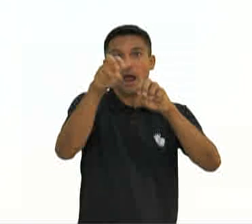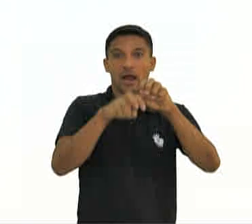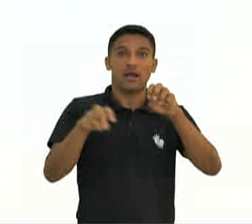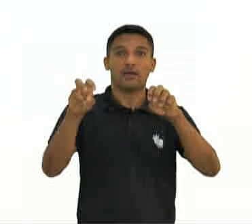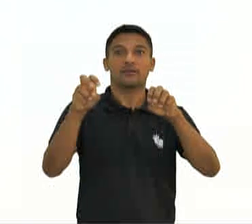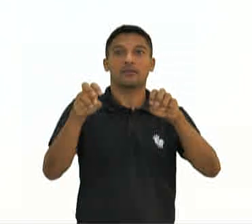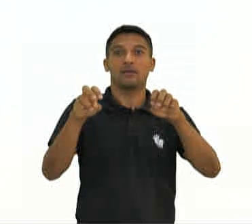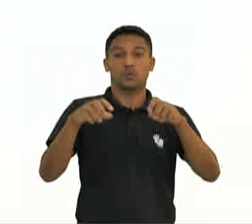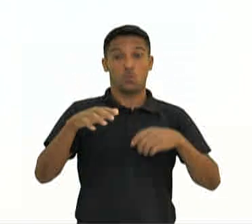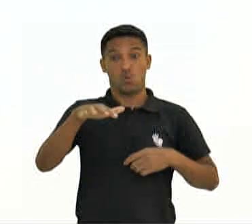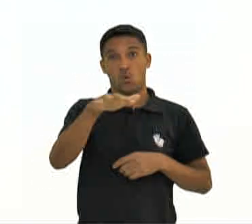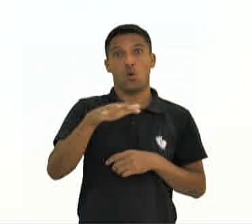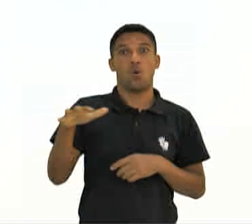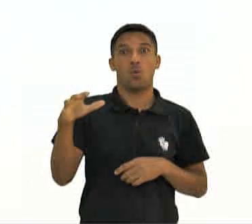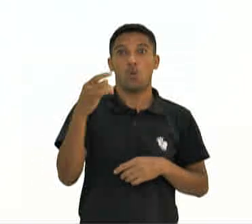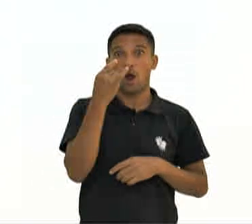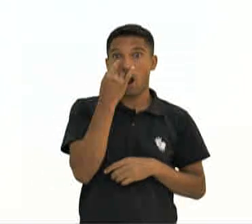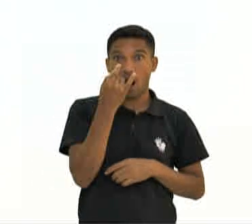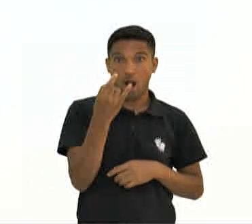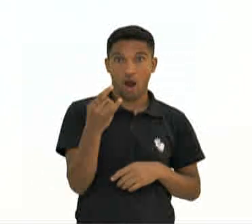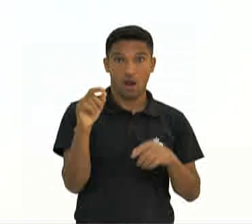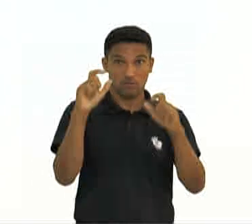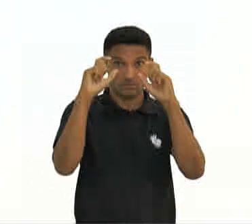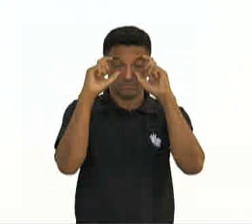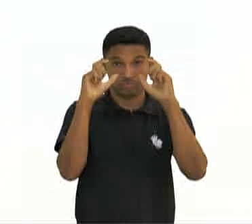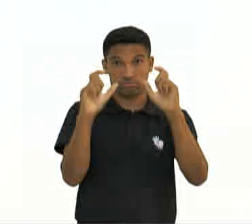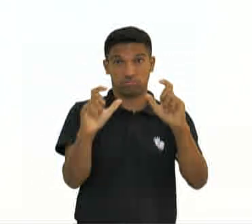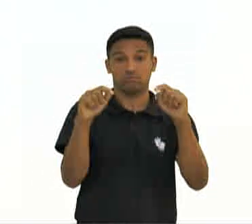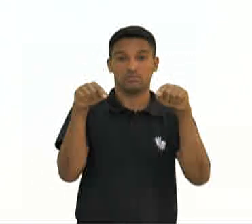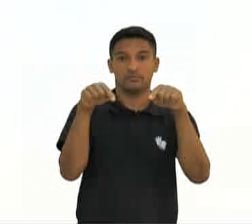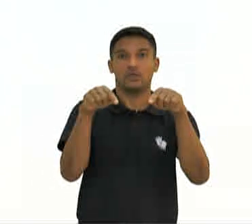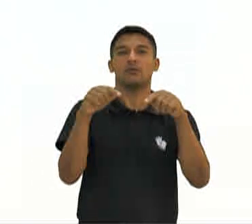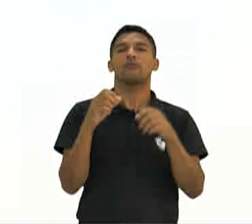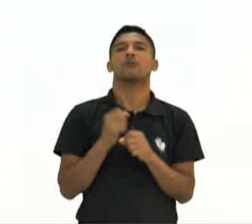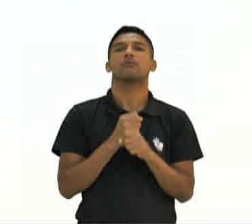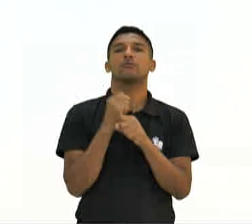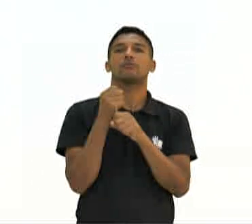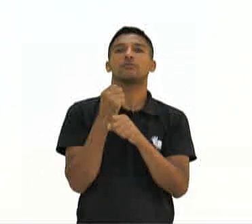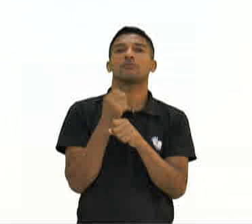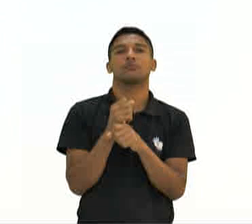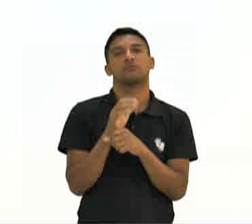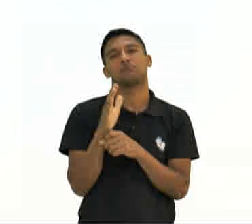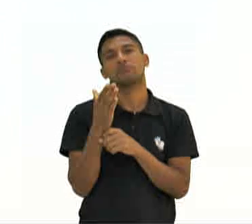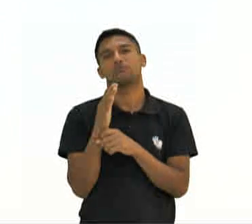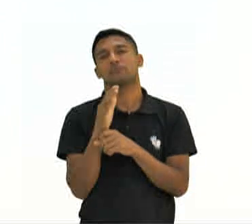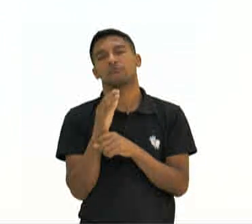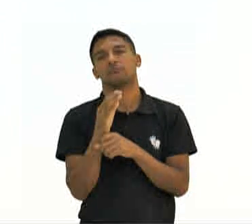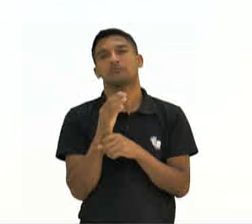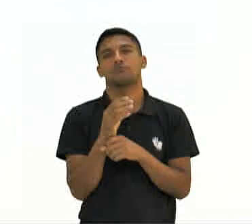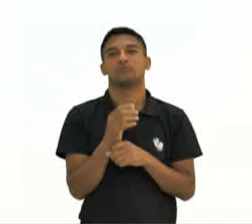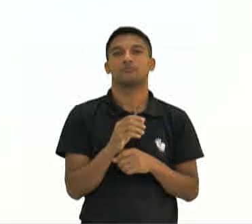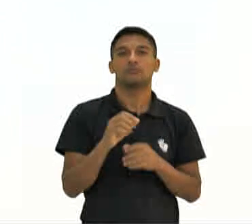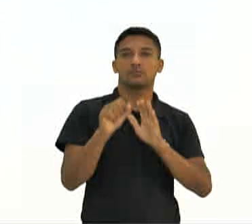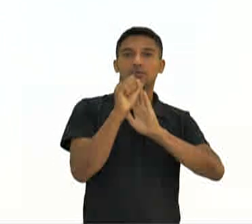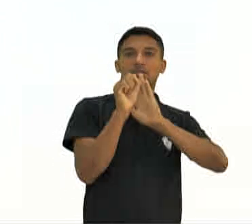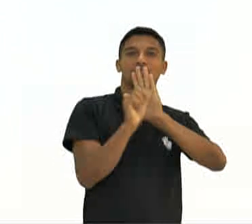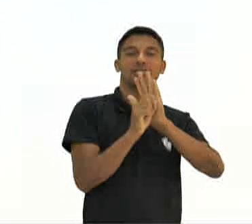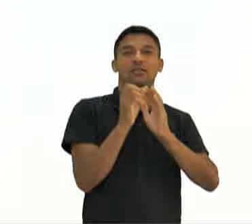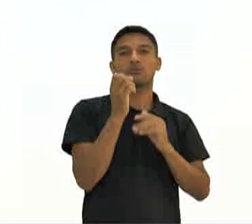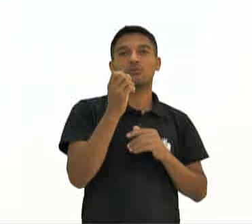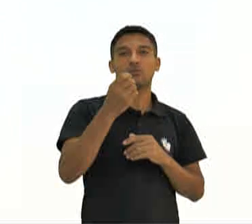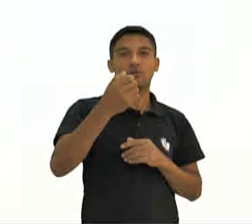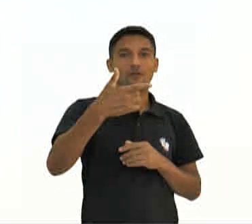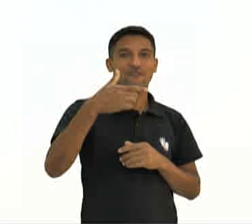atraentes aí. Foi reconstruída em meados do século XX, no estilo soviético. O domínio russo ainda continua